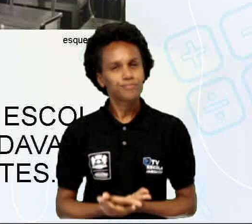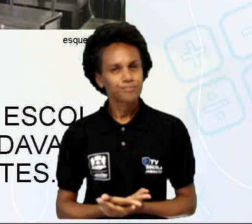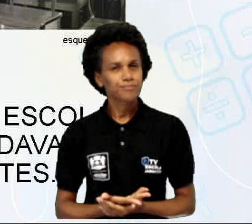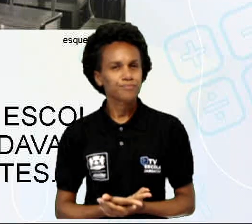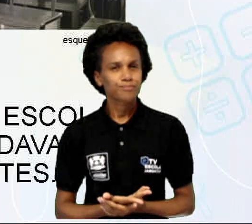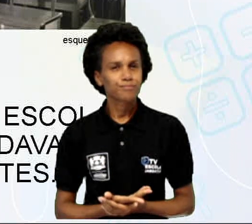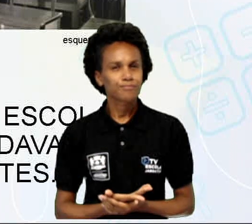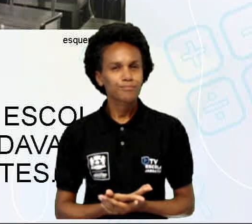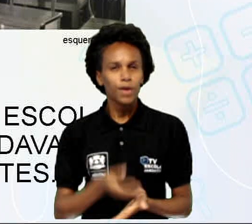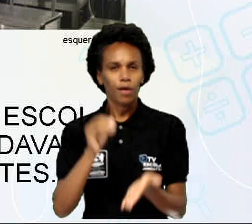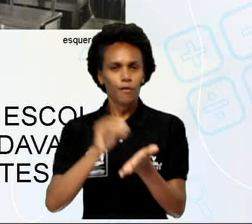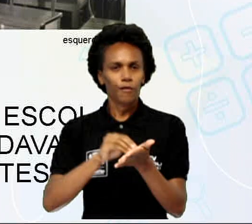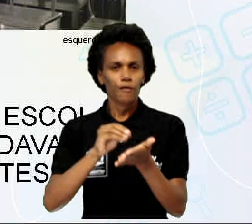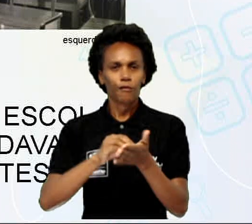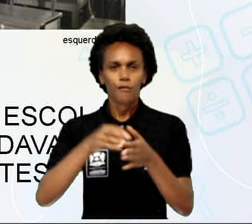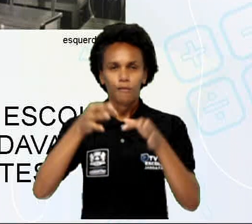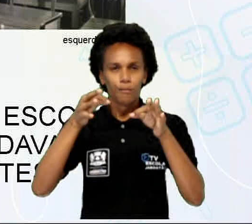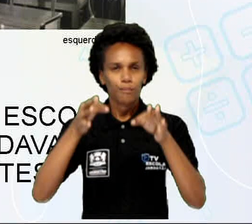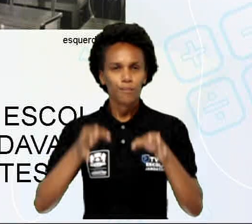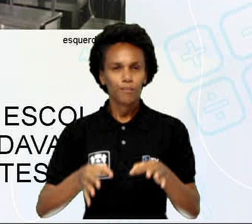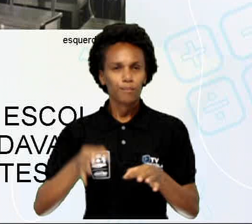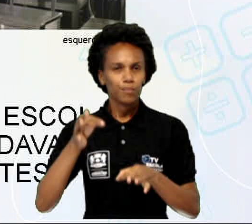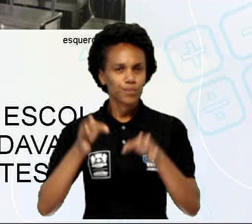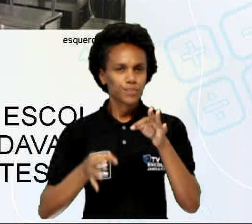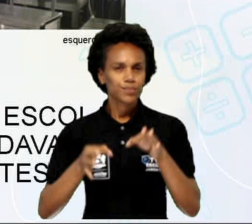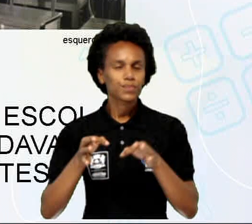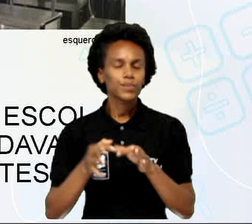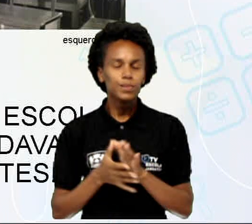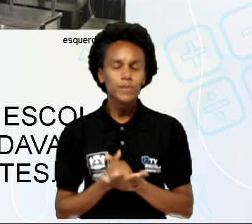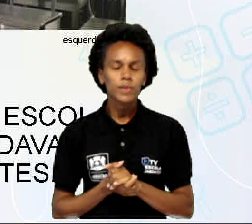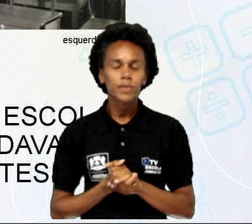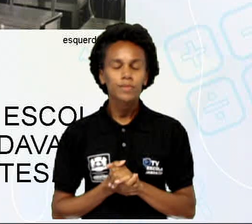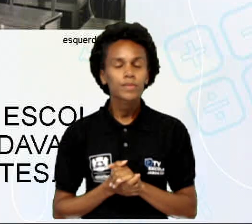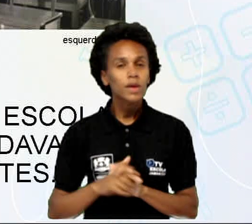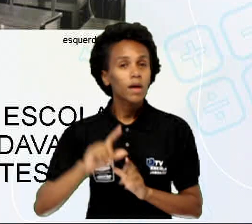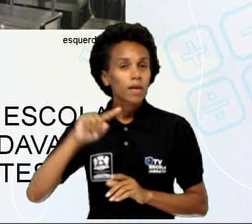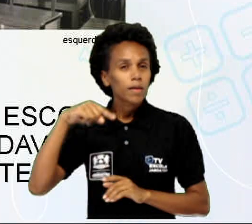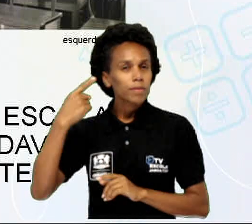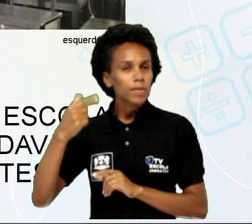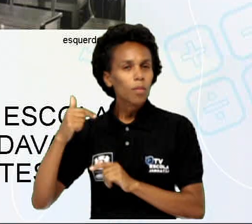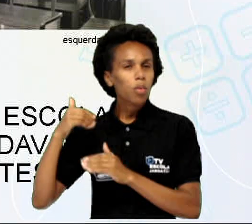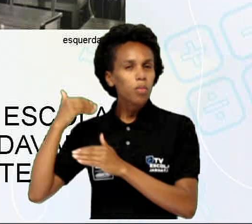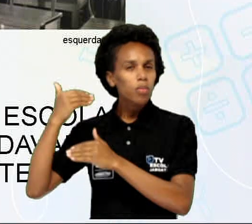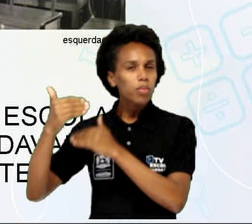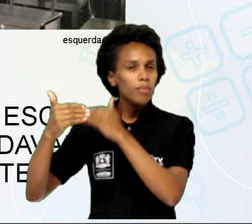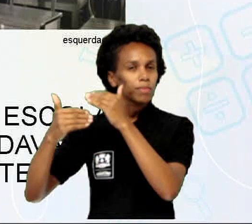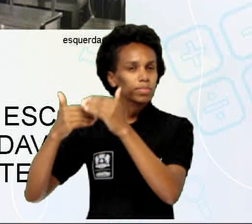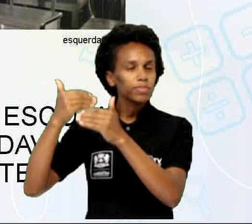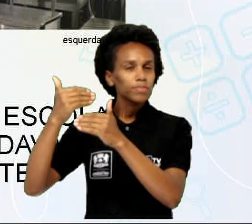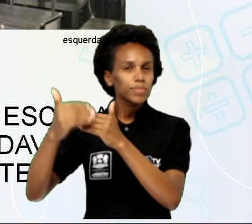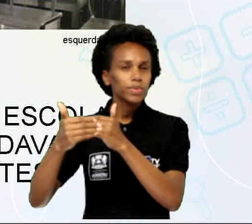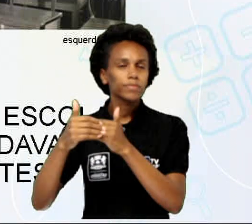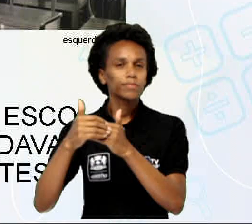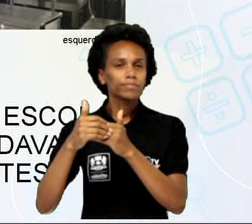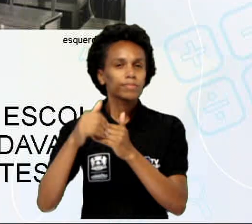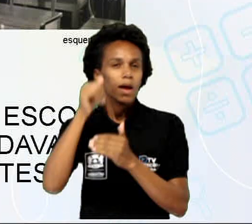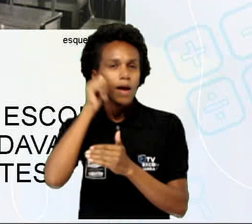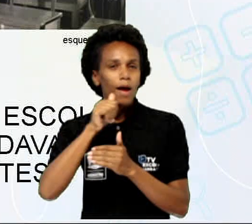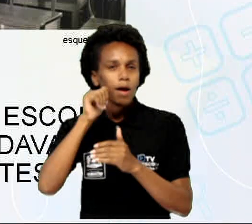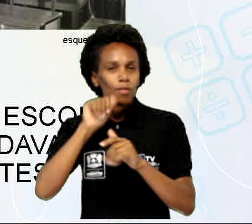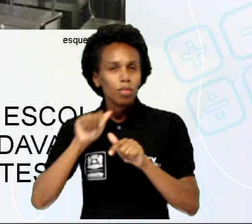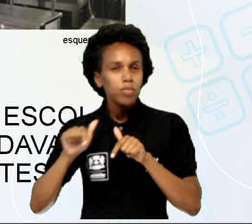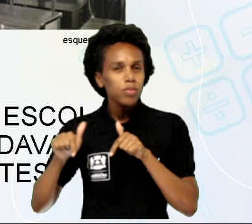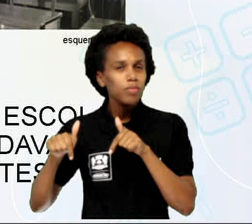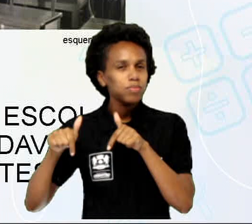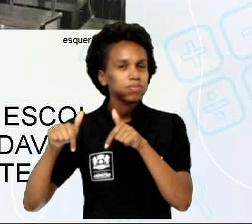né? Depois, com o passar do tempo, né, as pessoas foram lutando, as mulheres foram lutando e se conseguiu que